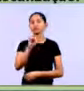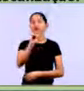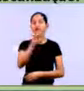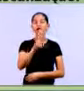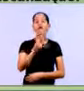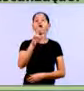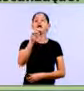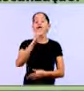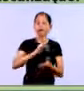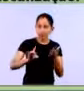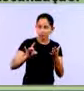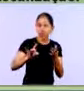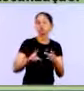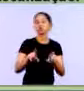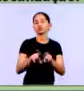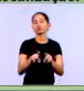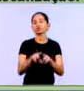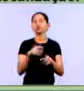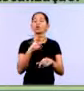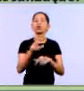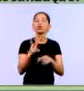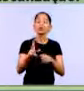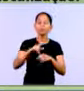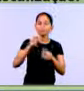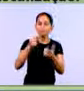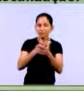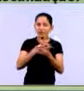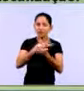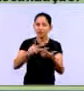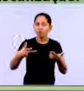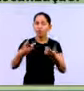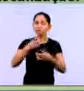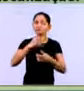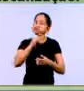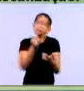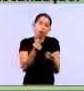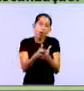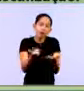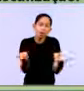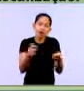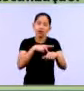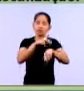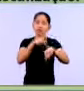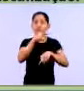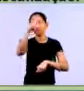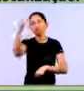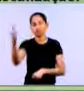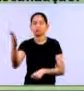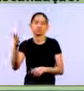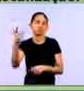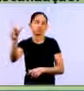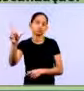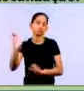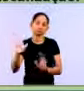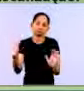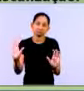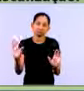o imposto de importação, o IPVA, o IPTU, eles são situações em que o